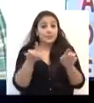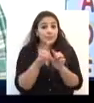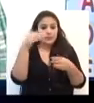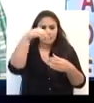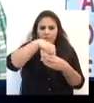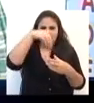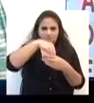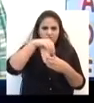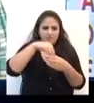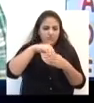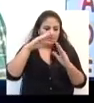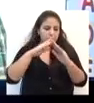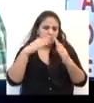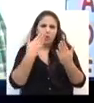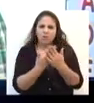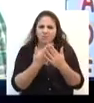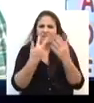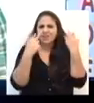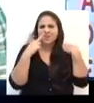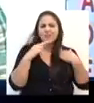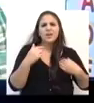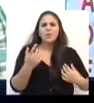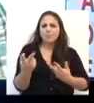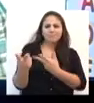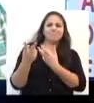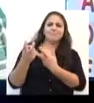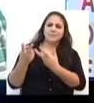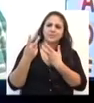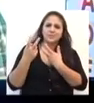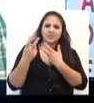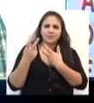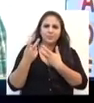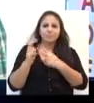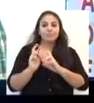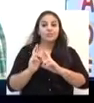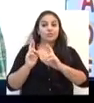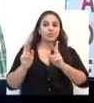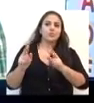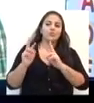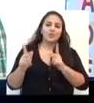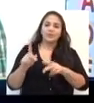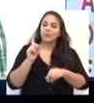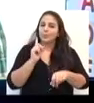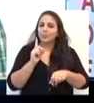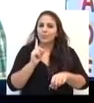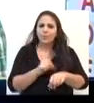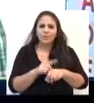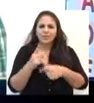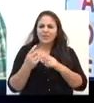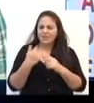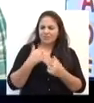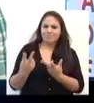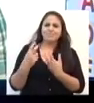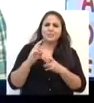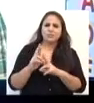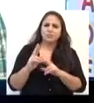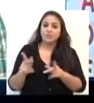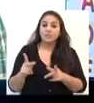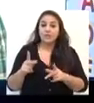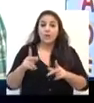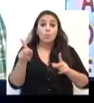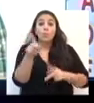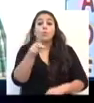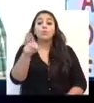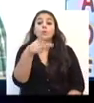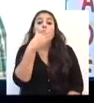Dentro da escola eu noto uma certa diferença, assim, eu noto uma diferença na maneira como os